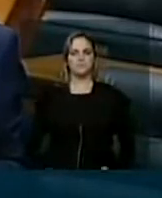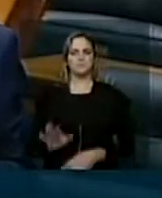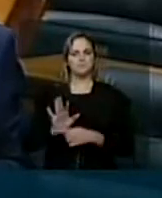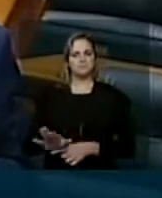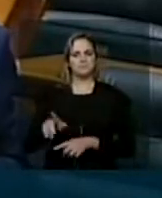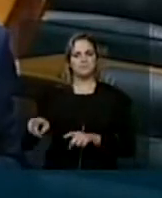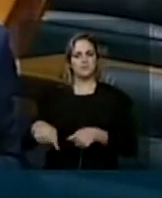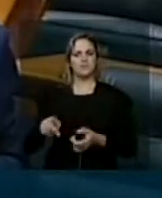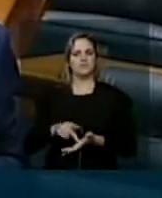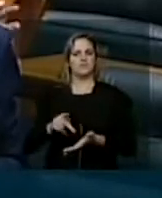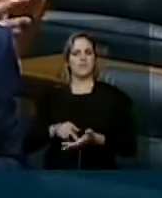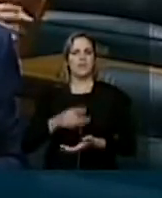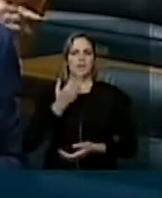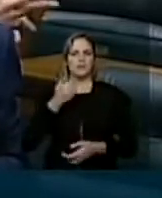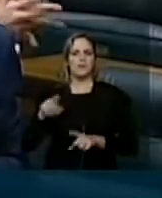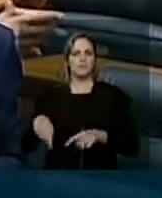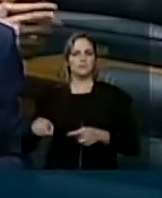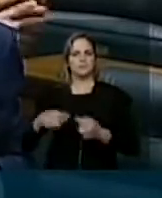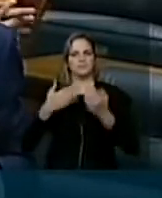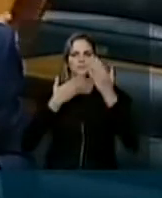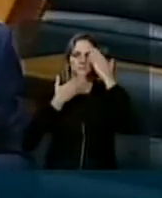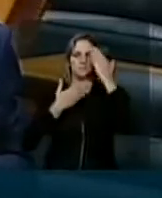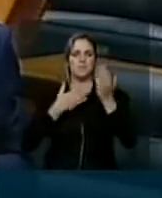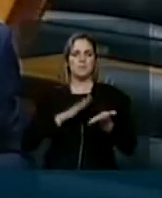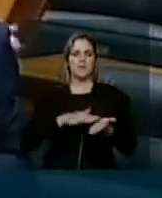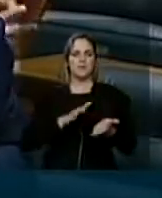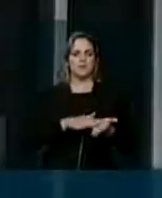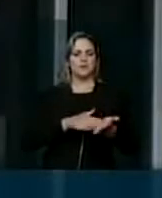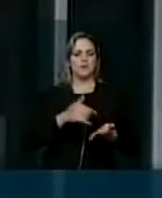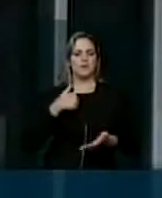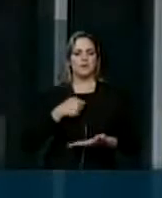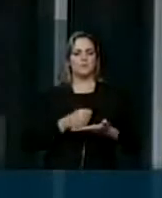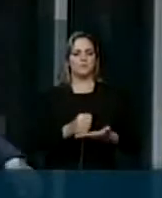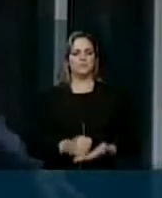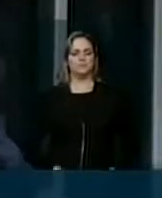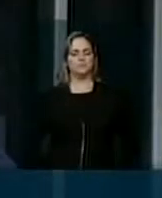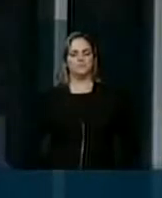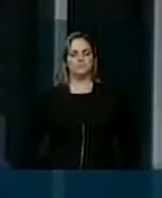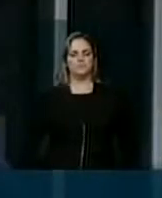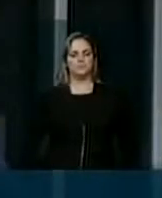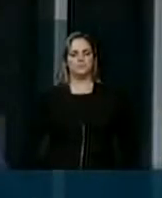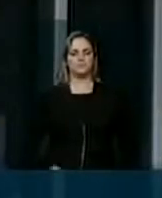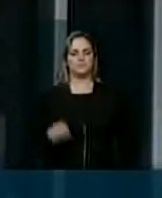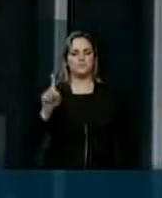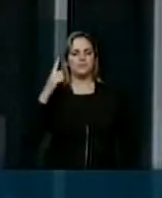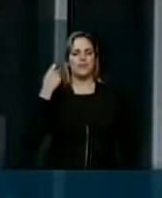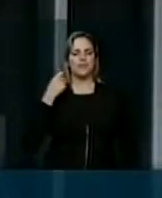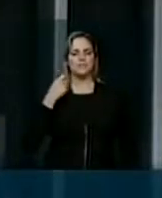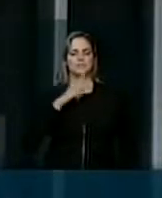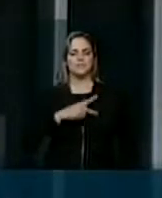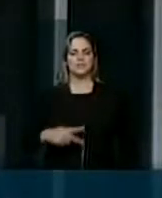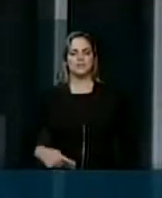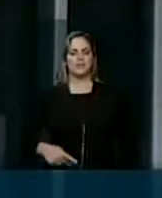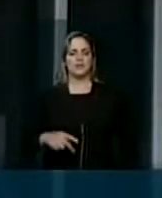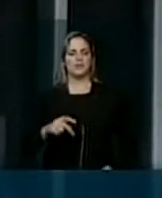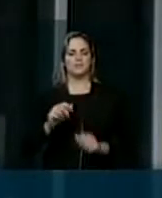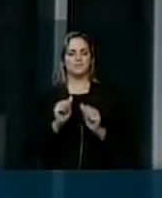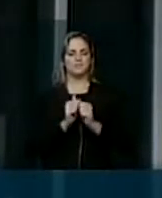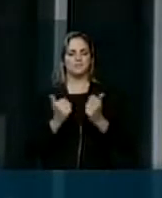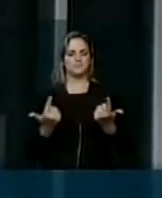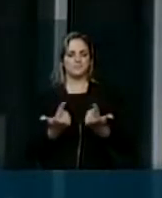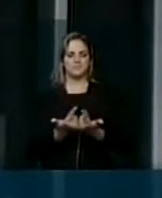não. Tem que ter terra para produzir. Por isso eu comungo, parabenizo Vossa Excelência pela colocação e eu sou da opinião